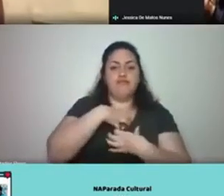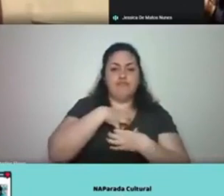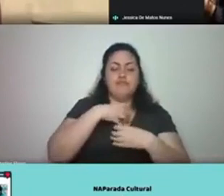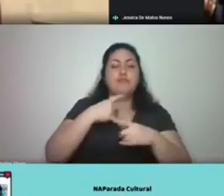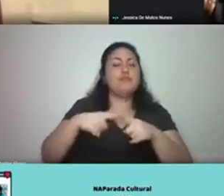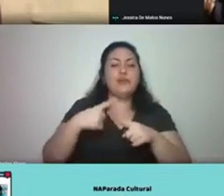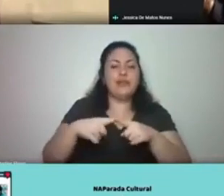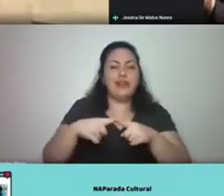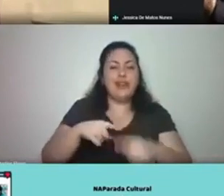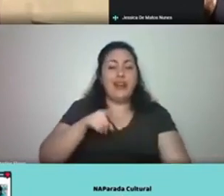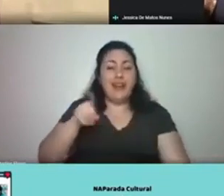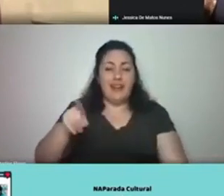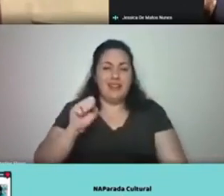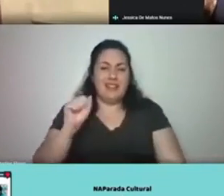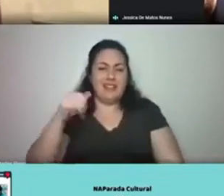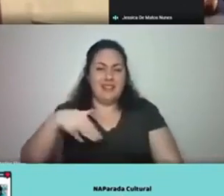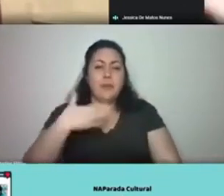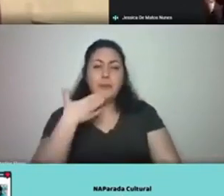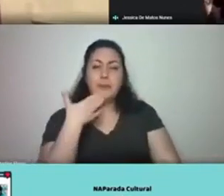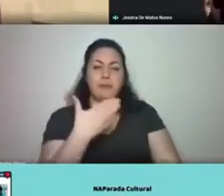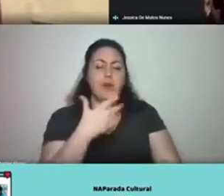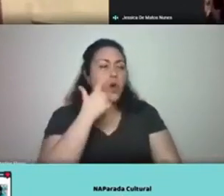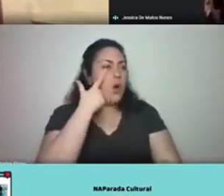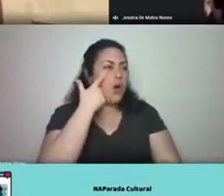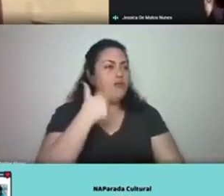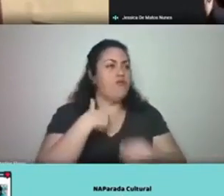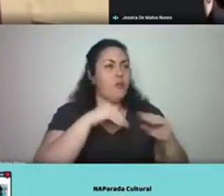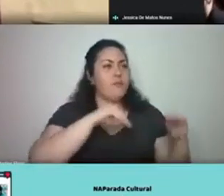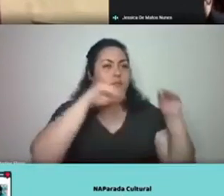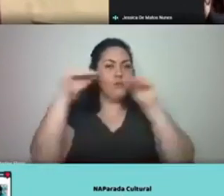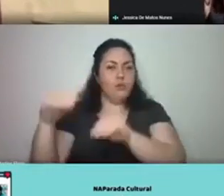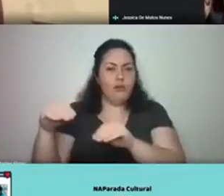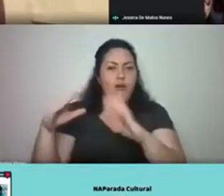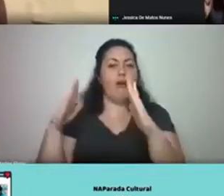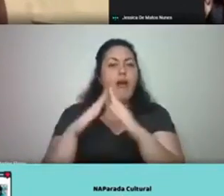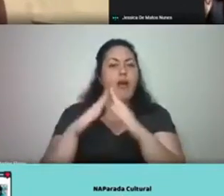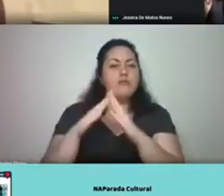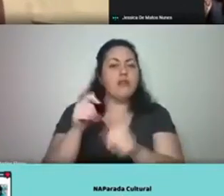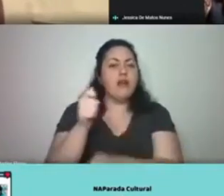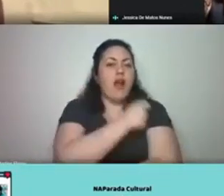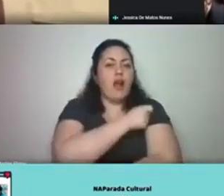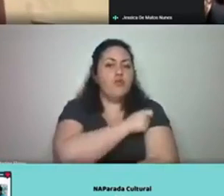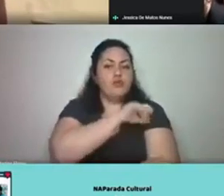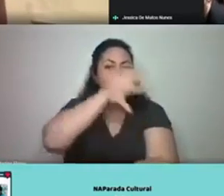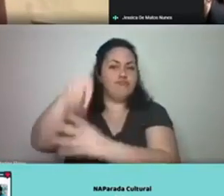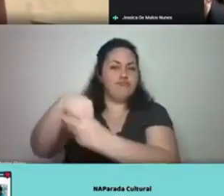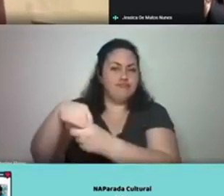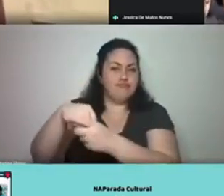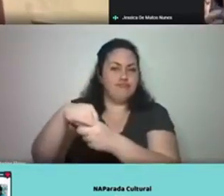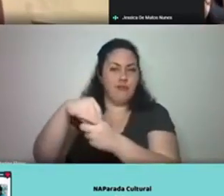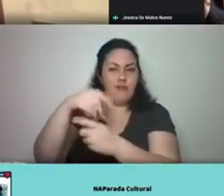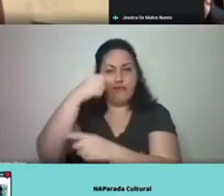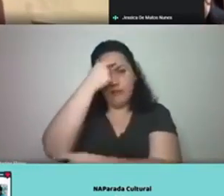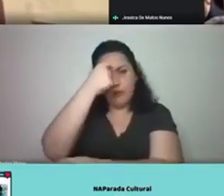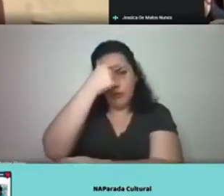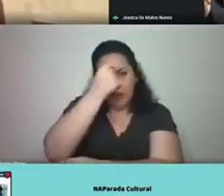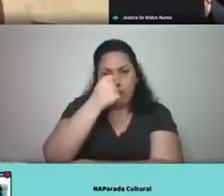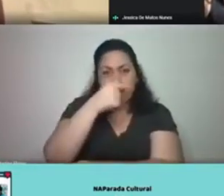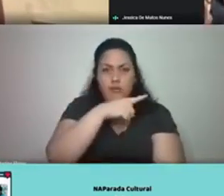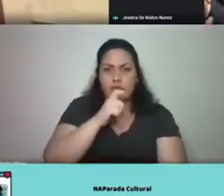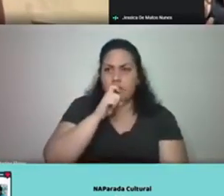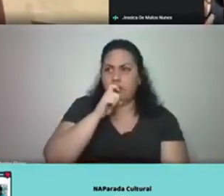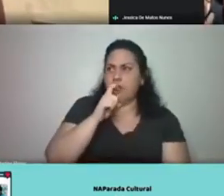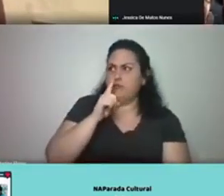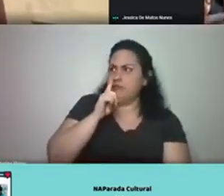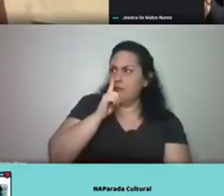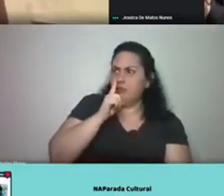no dormitório, a mãe teve uma reação, o pai teve outra reação, a irmã teve outra reação. E assim também é a gente com a universidade,